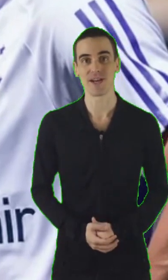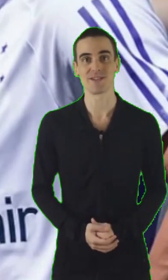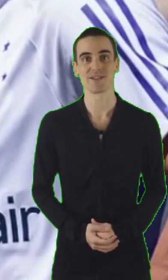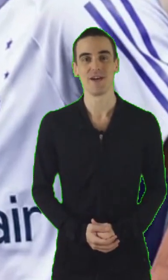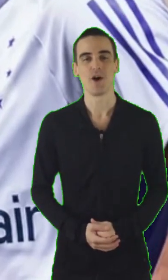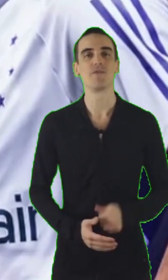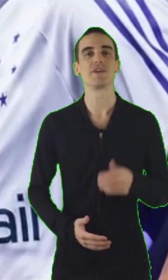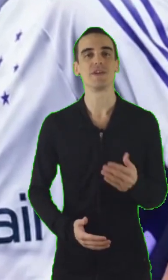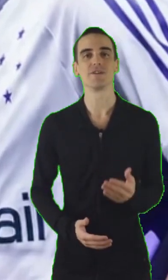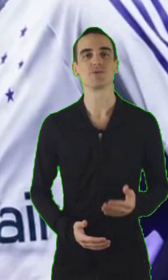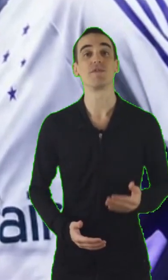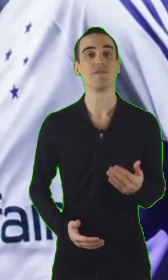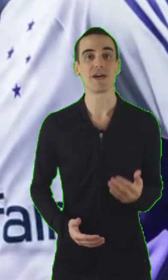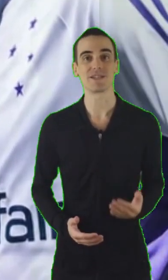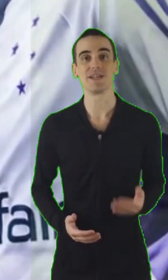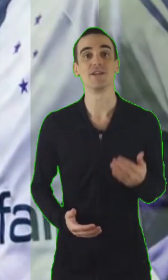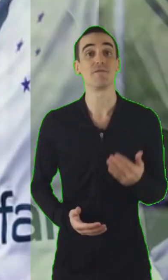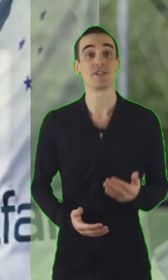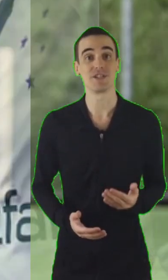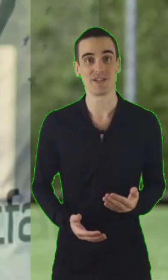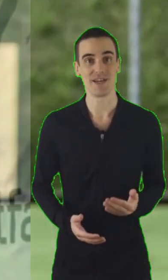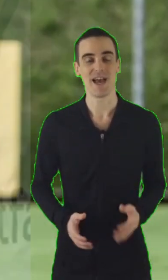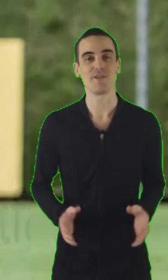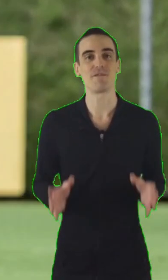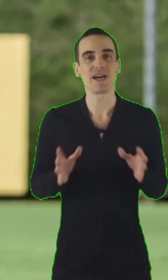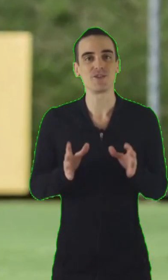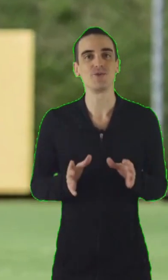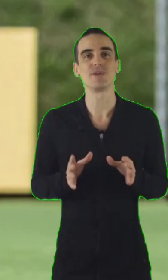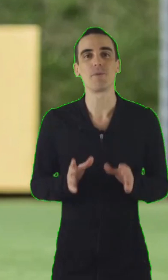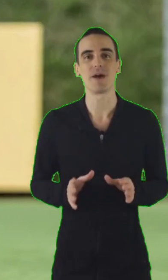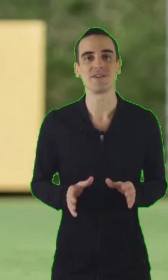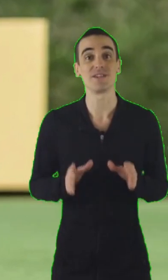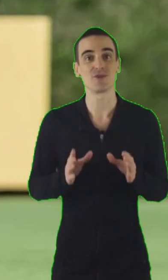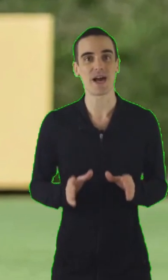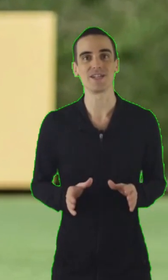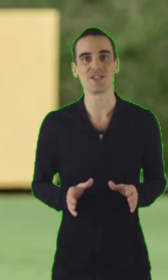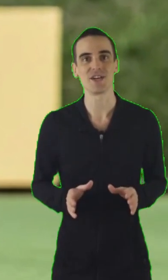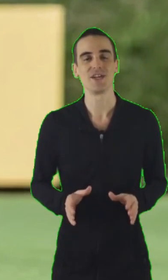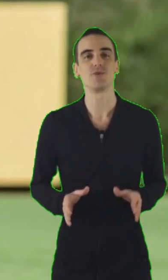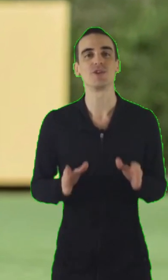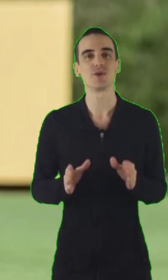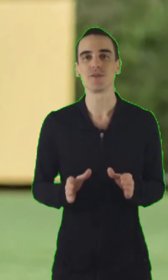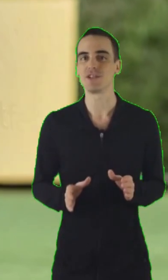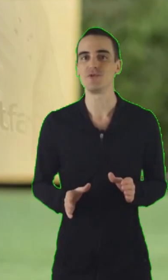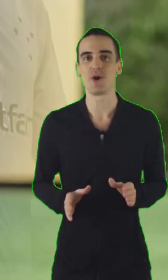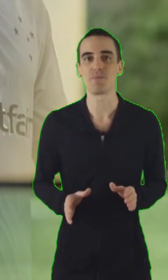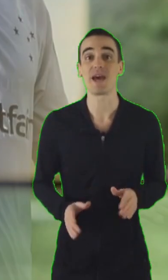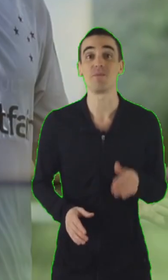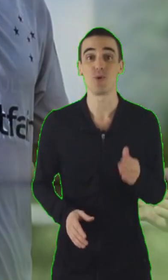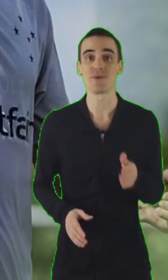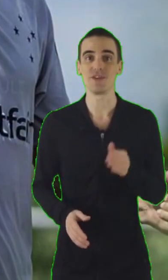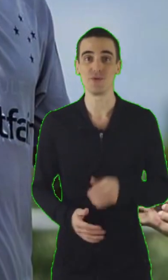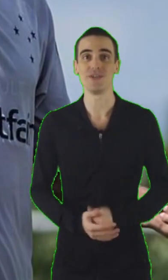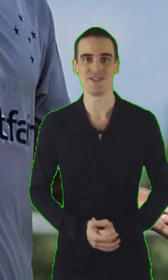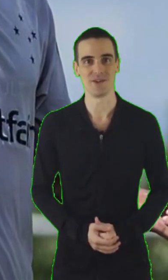para o primeiro compromisso oficial no Cruzeiro nesta quinta-feira o time enfrentará o Náutico pela Copa do Brasil e depois viajará direto